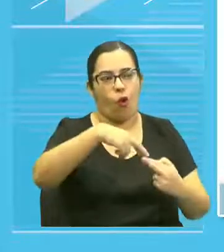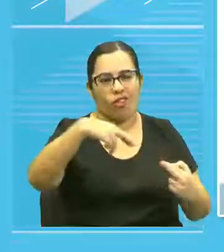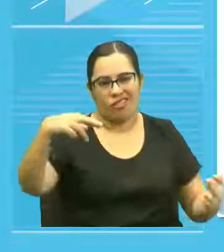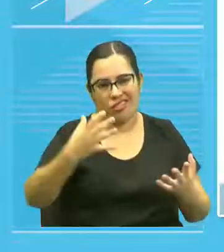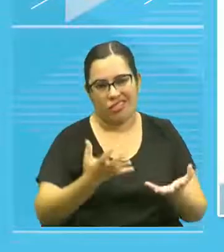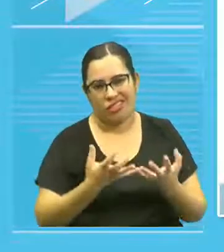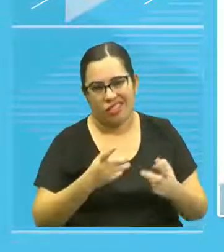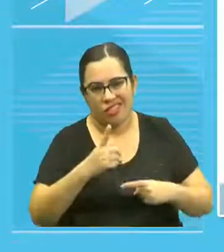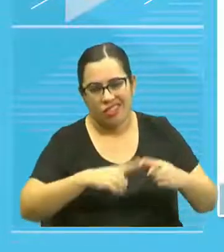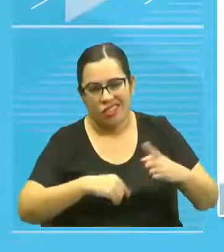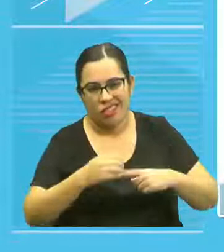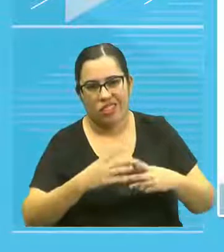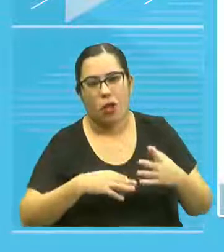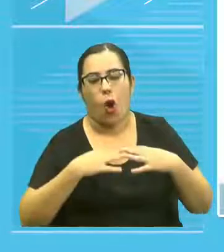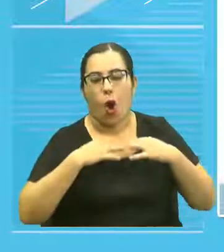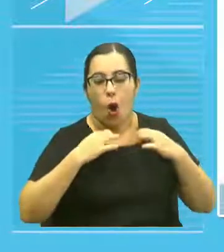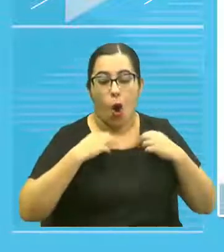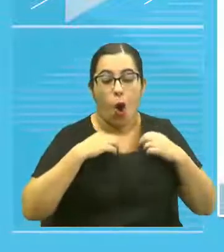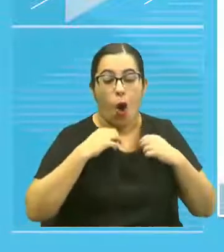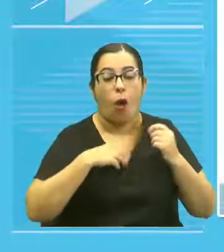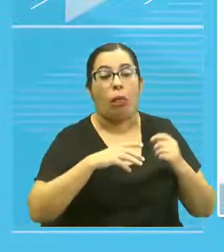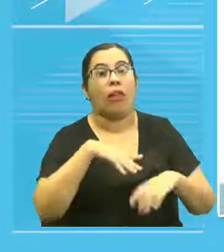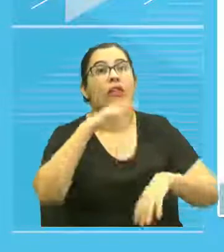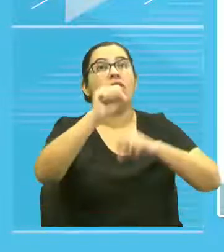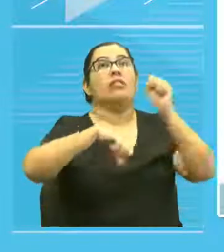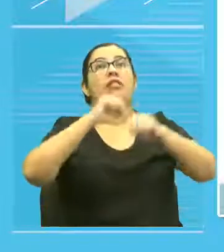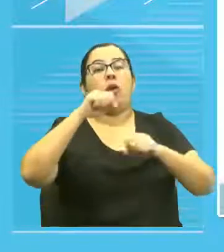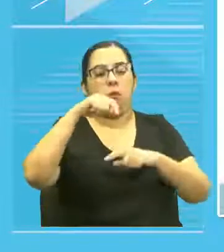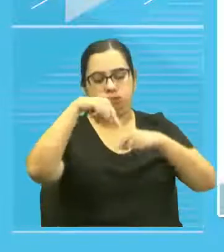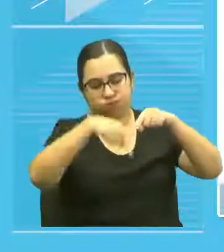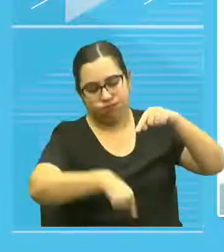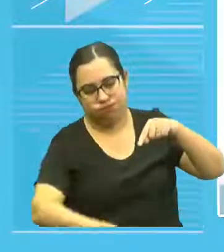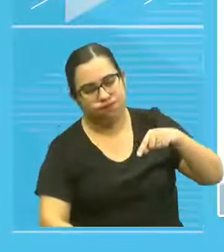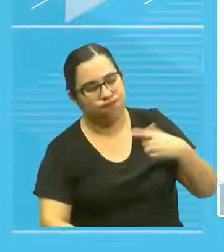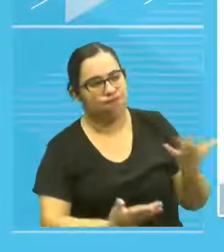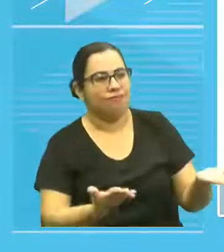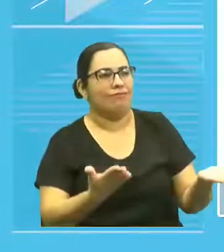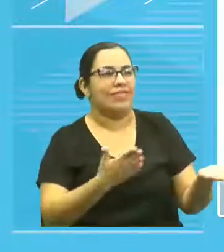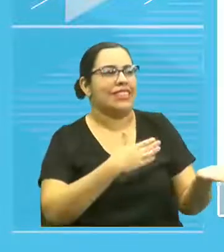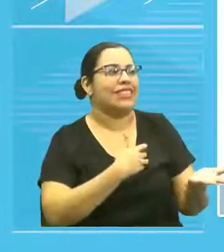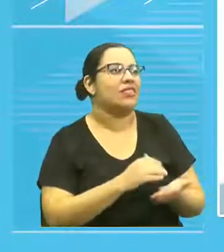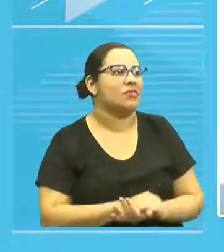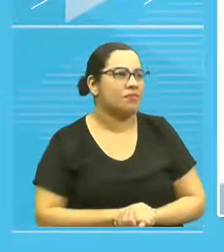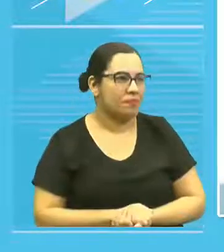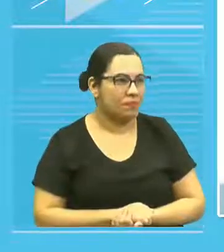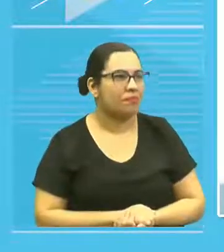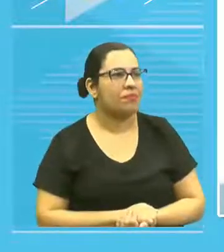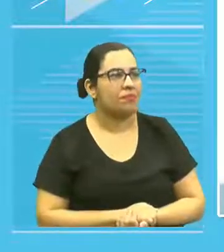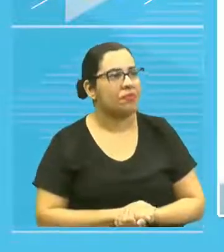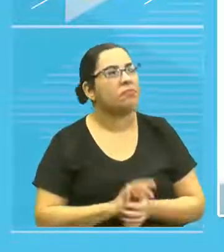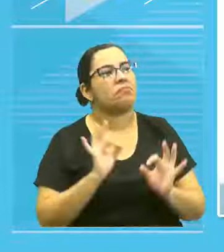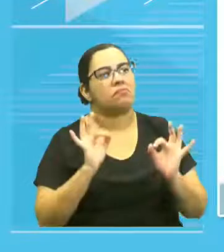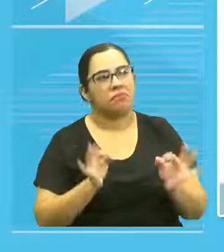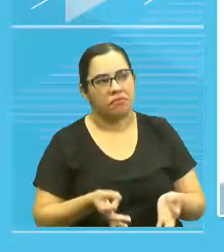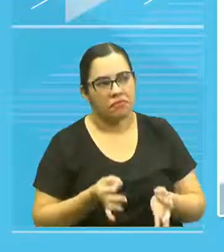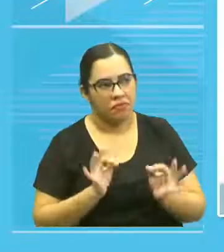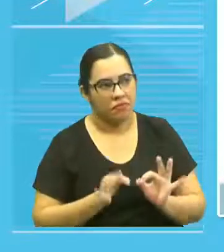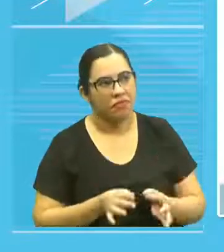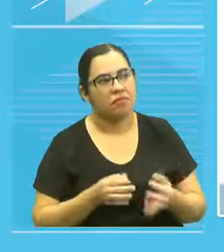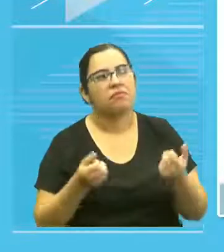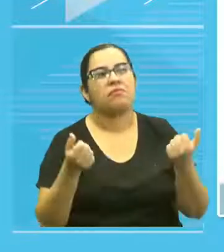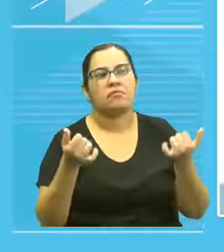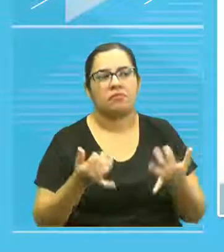um objeto untensilios para ele não morrer no abismo né ele fez certo ó